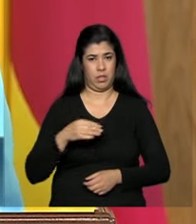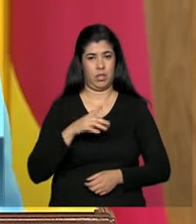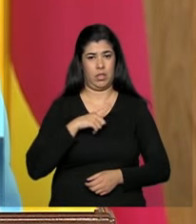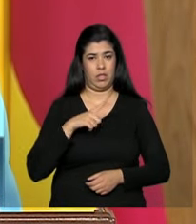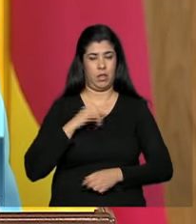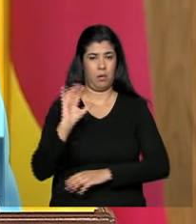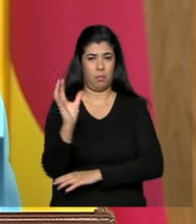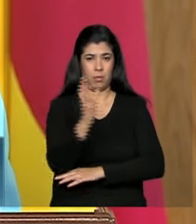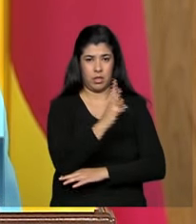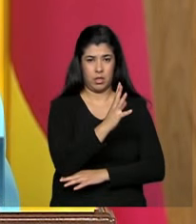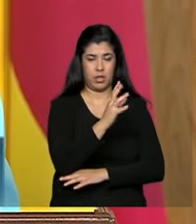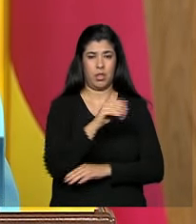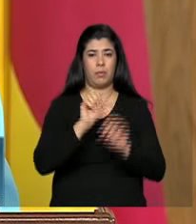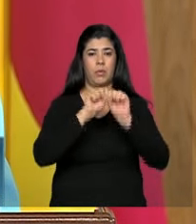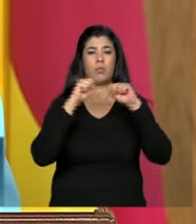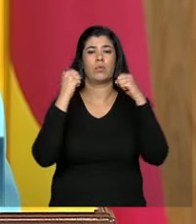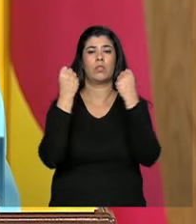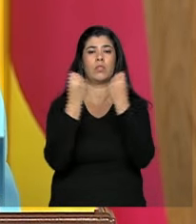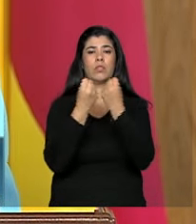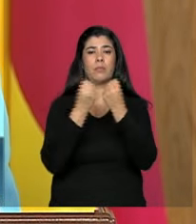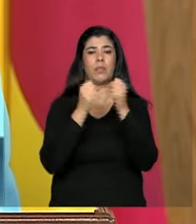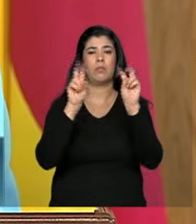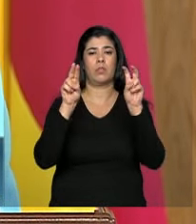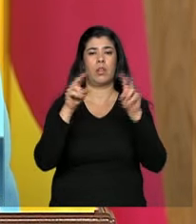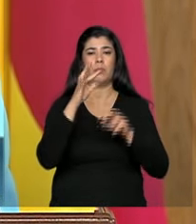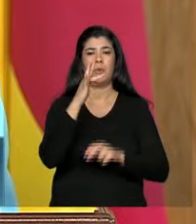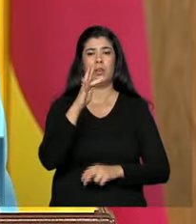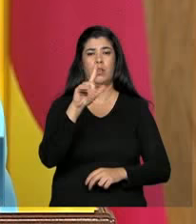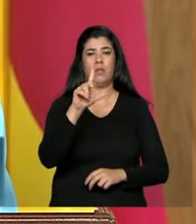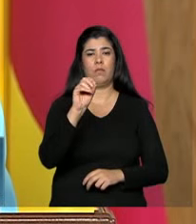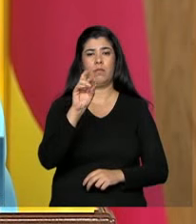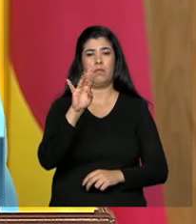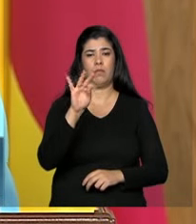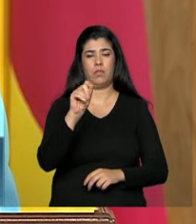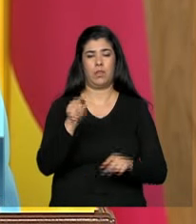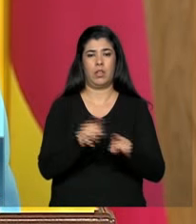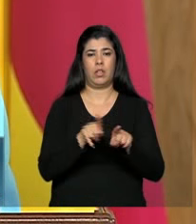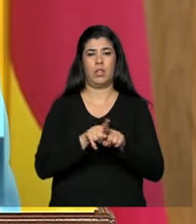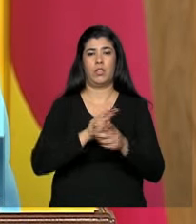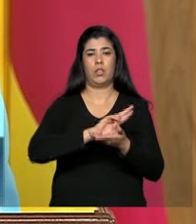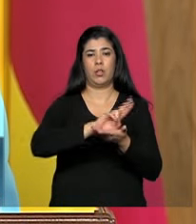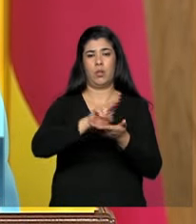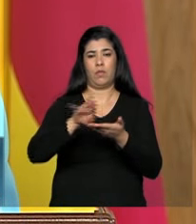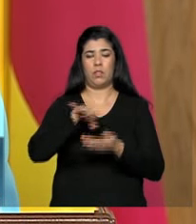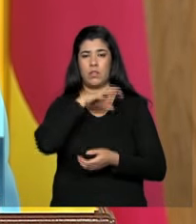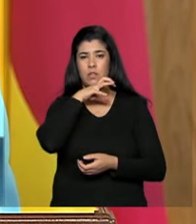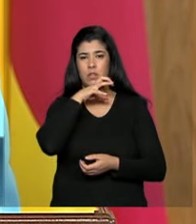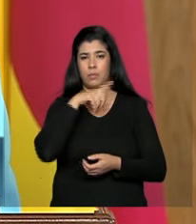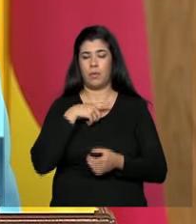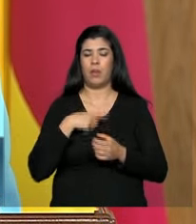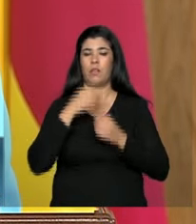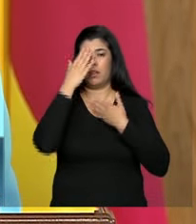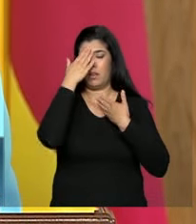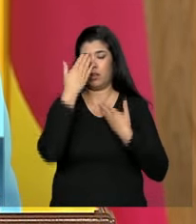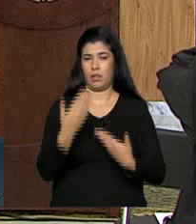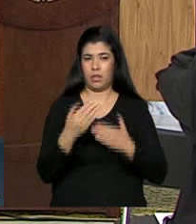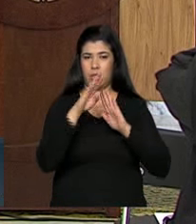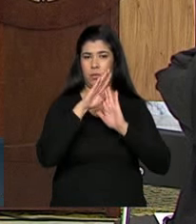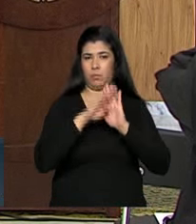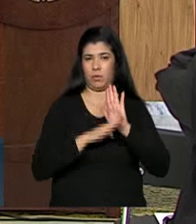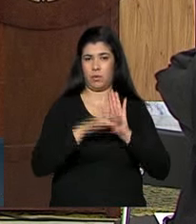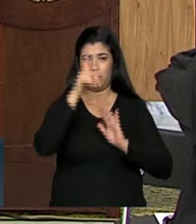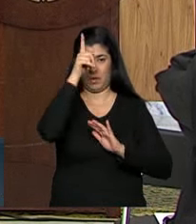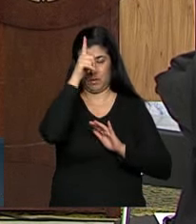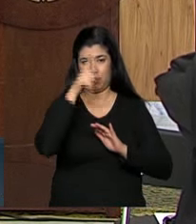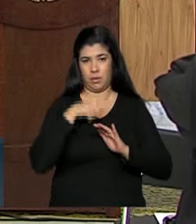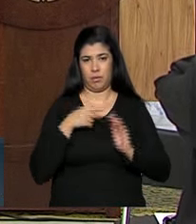sobre florestas e biodiversidade. Agradeço o aporte alemão para o programa Áreas Protegidas